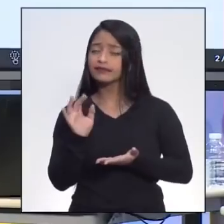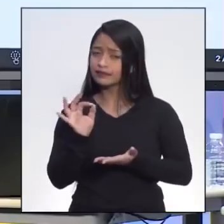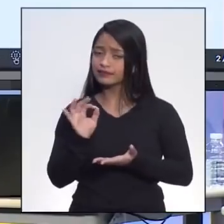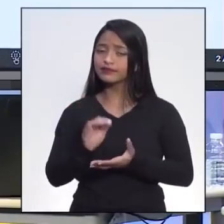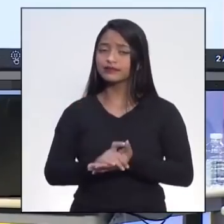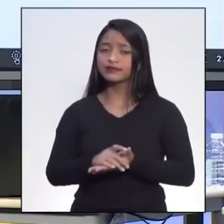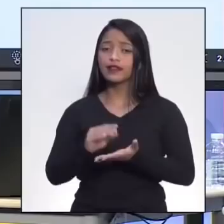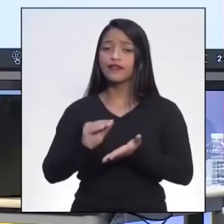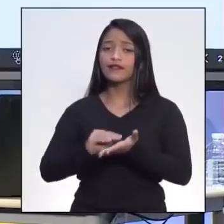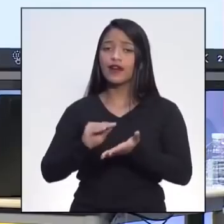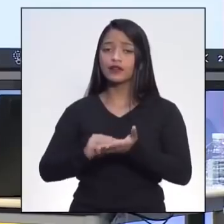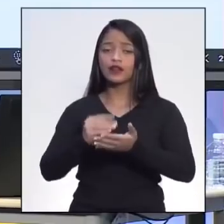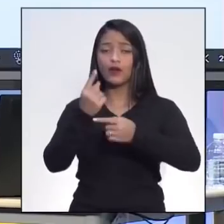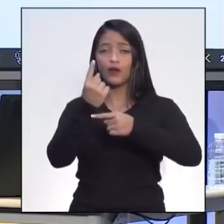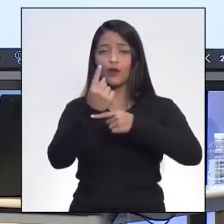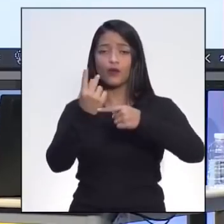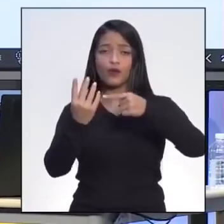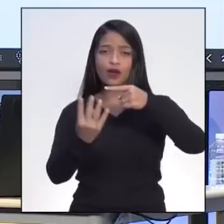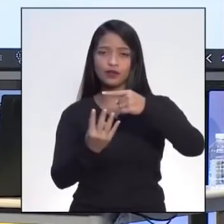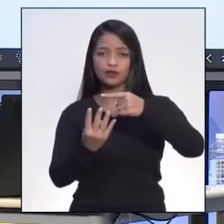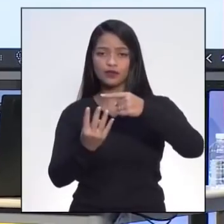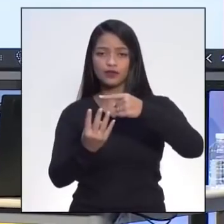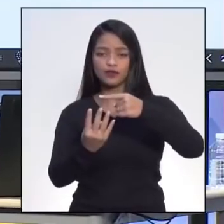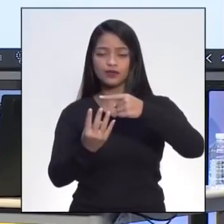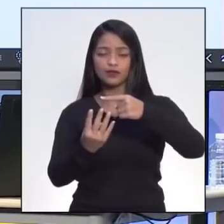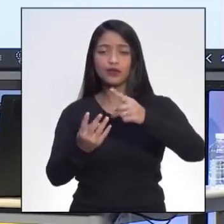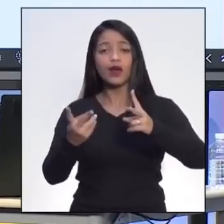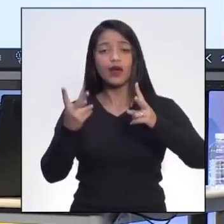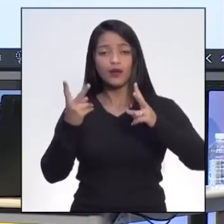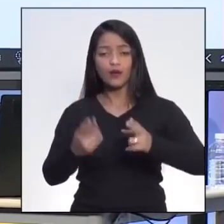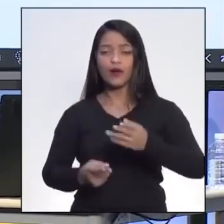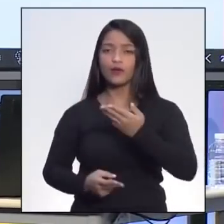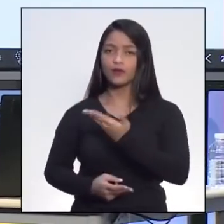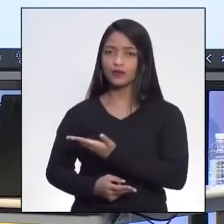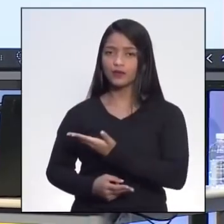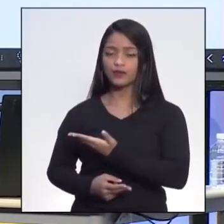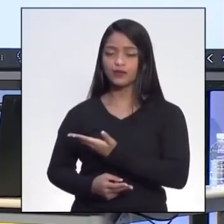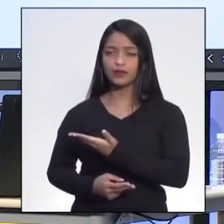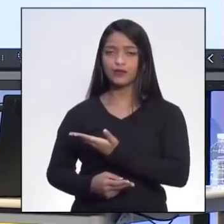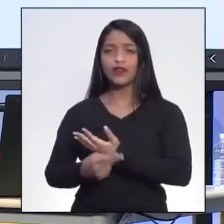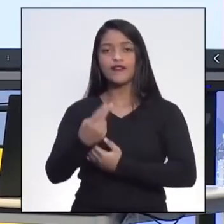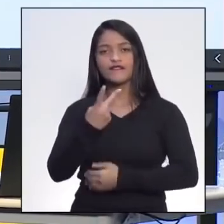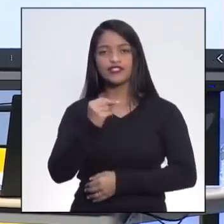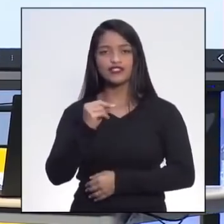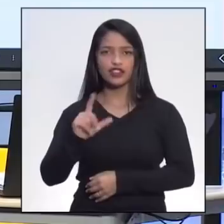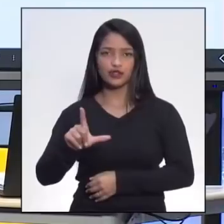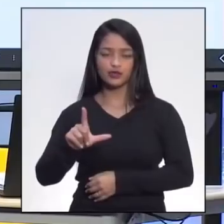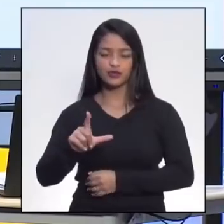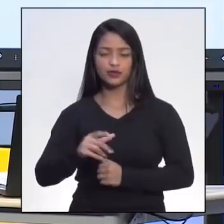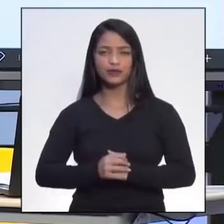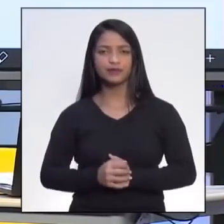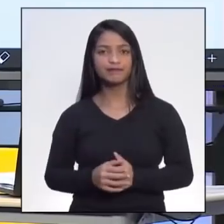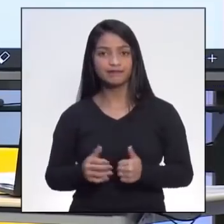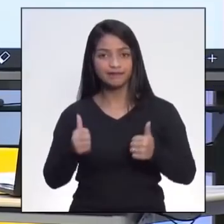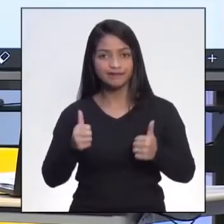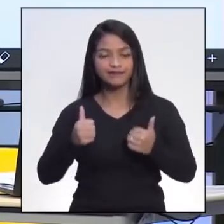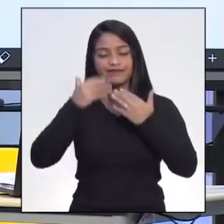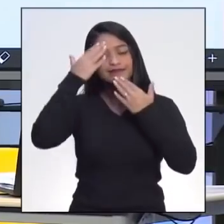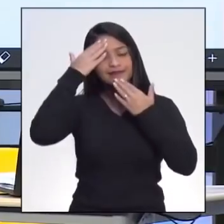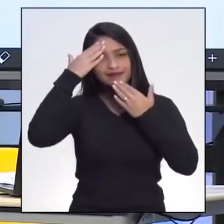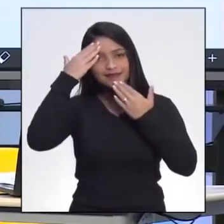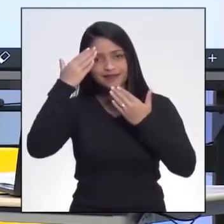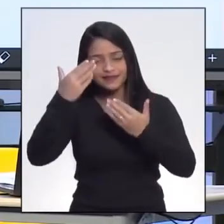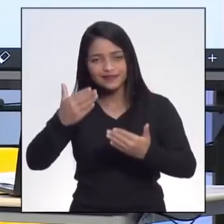é 1/4. É uma parte das 4. Uma parte das 4, exatamente 20 litros. Galera,